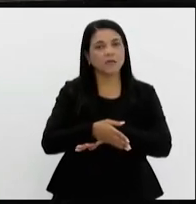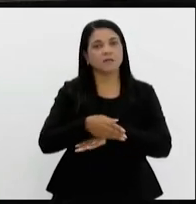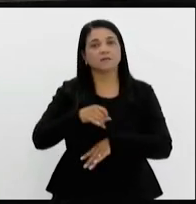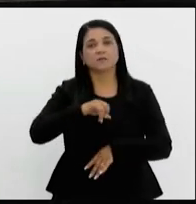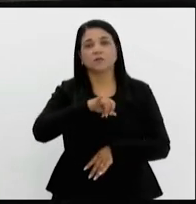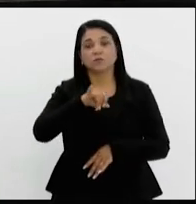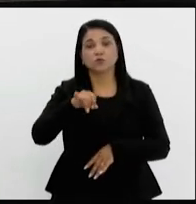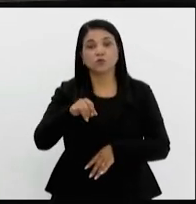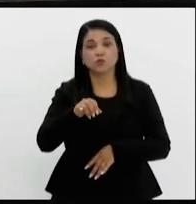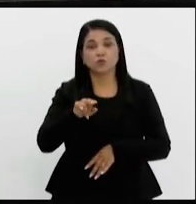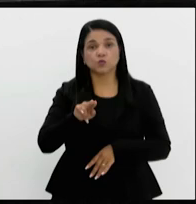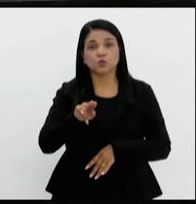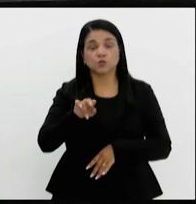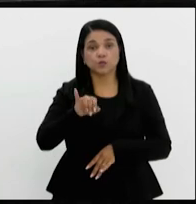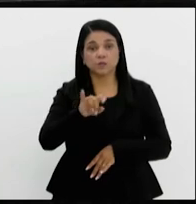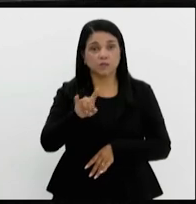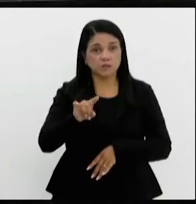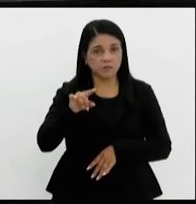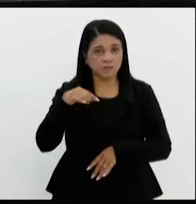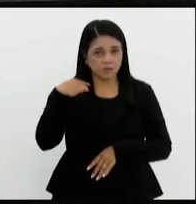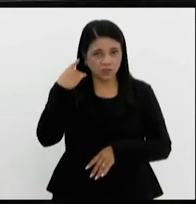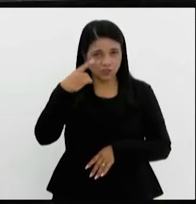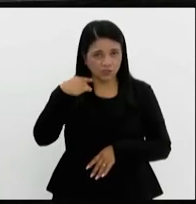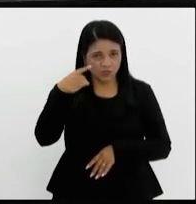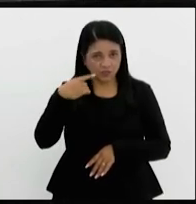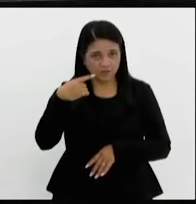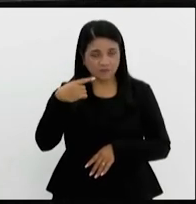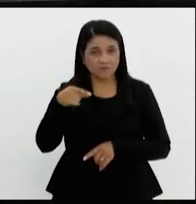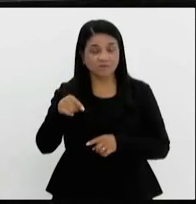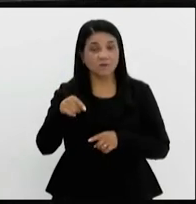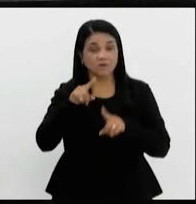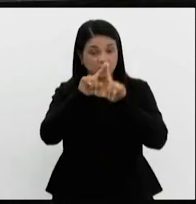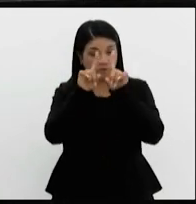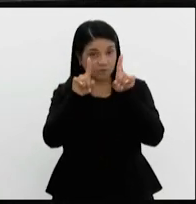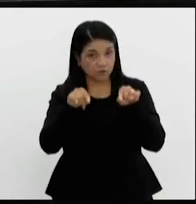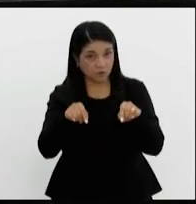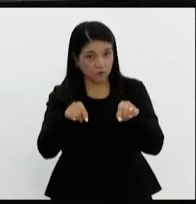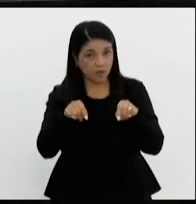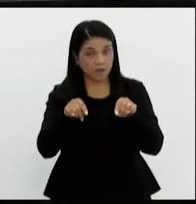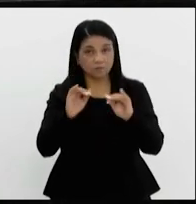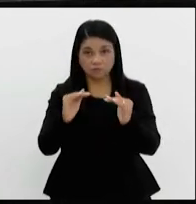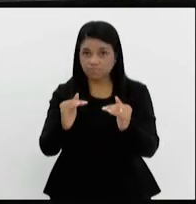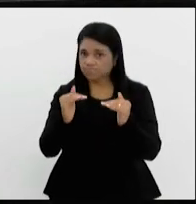magistratura, vos tornastes funcionários de um escalão modesto.